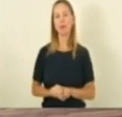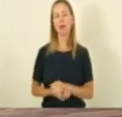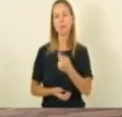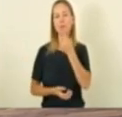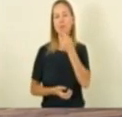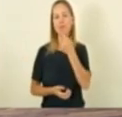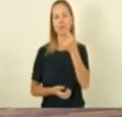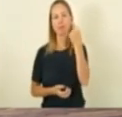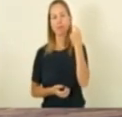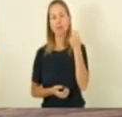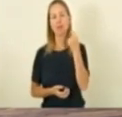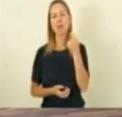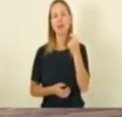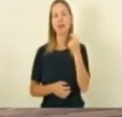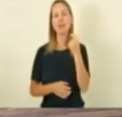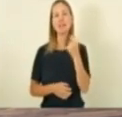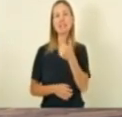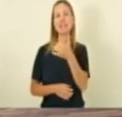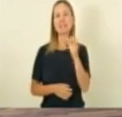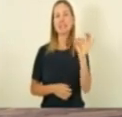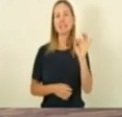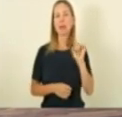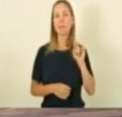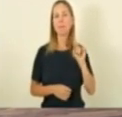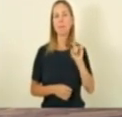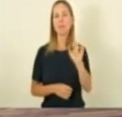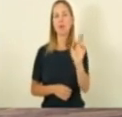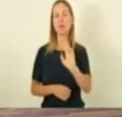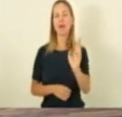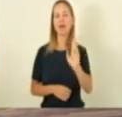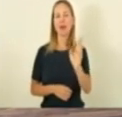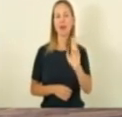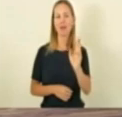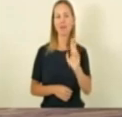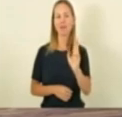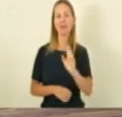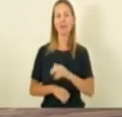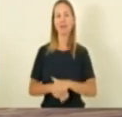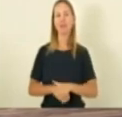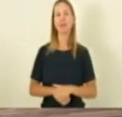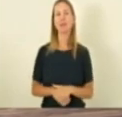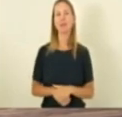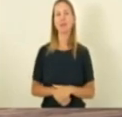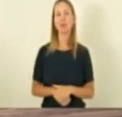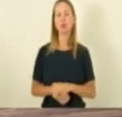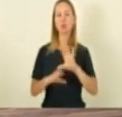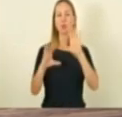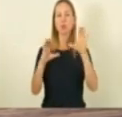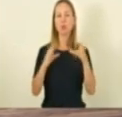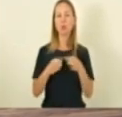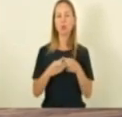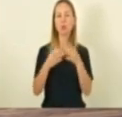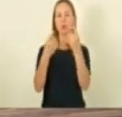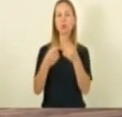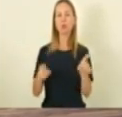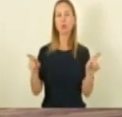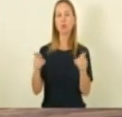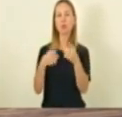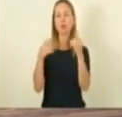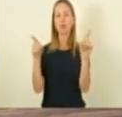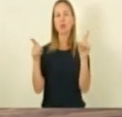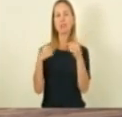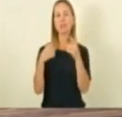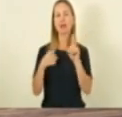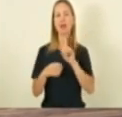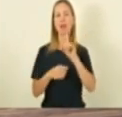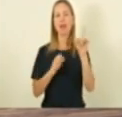conseguimos fazer chegar R$100 mil na Lira Mateense, uma orquestra centenária no